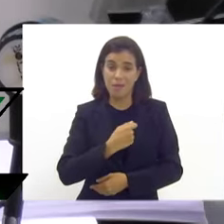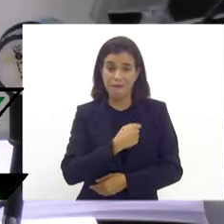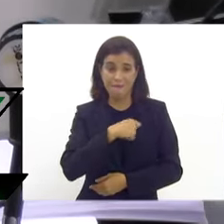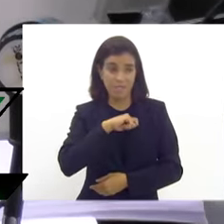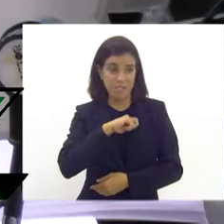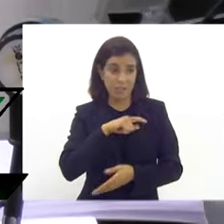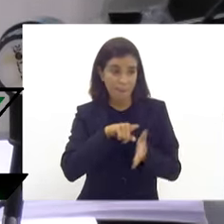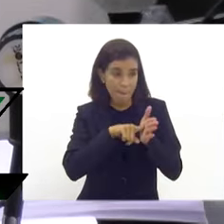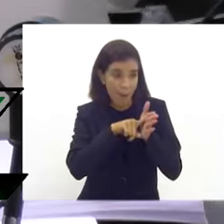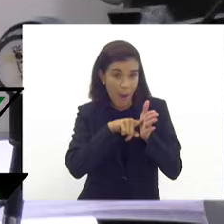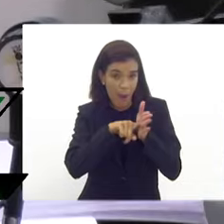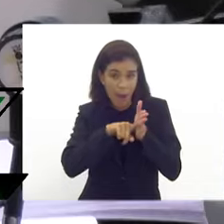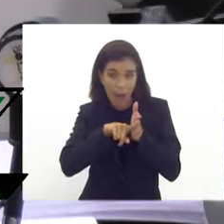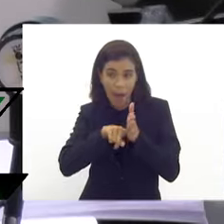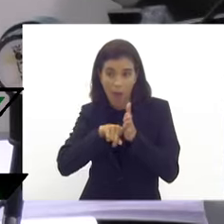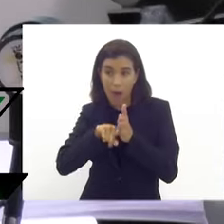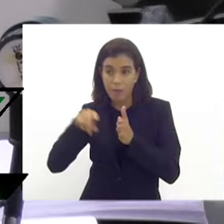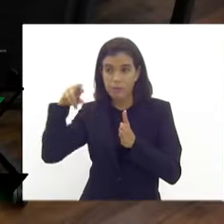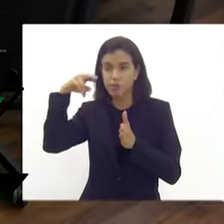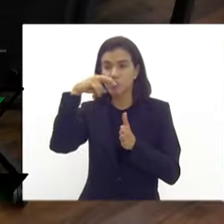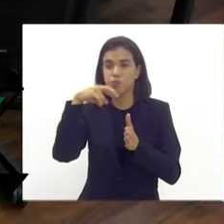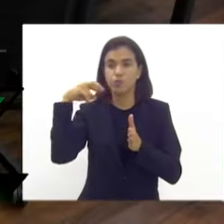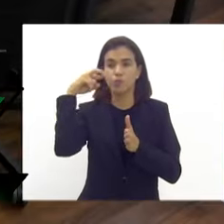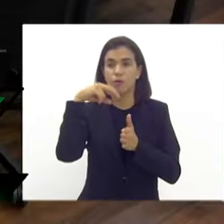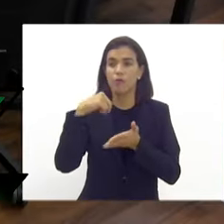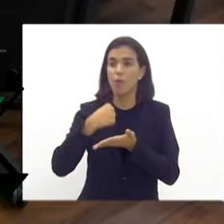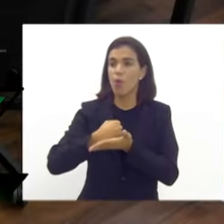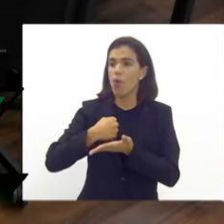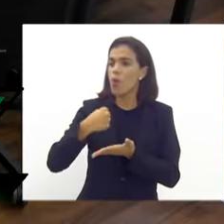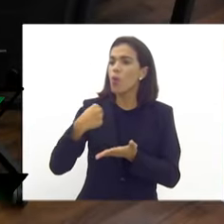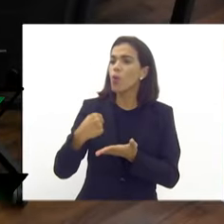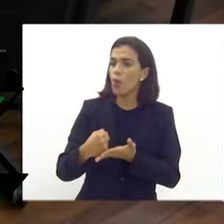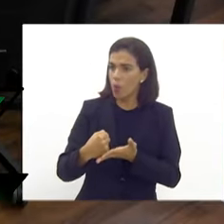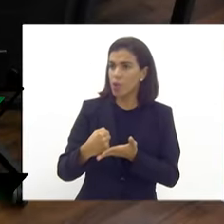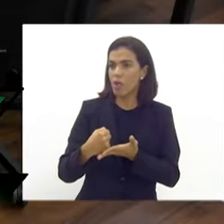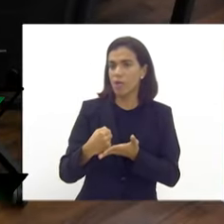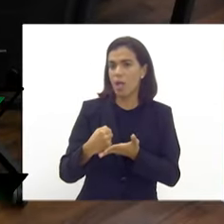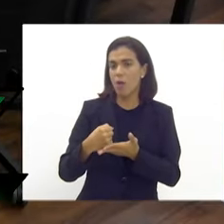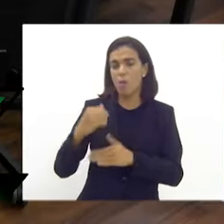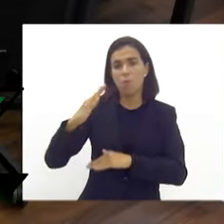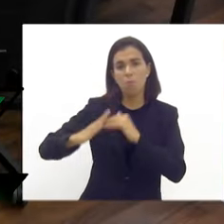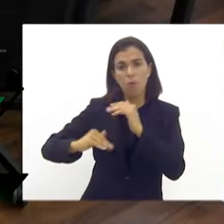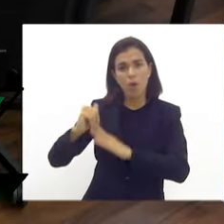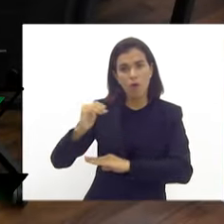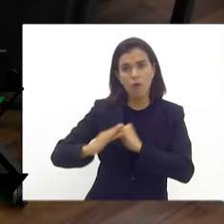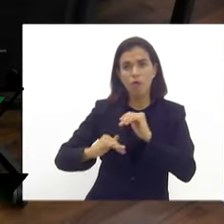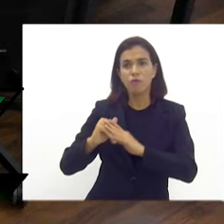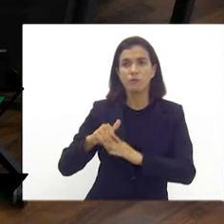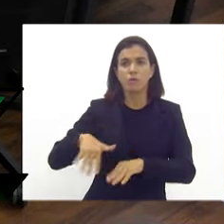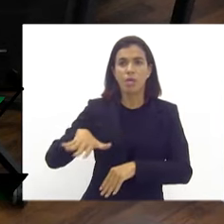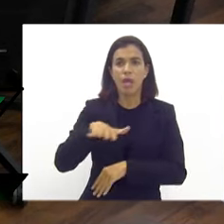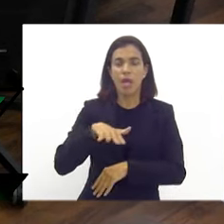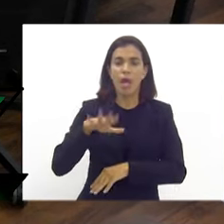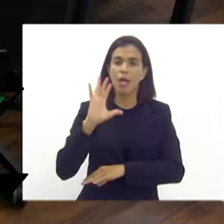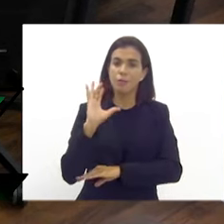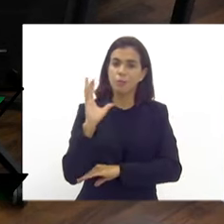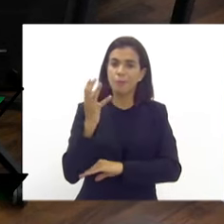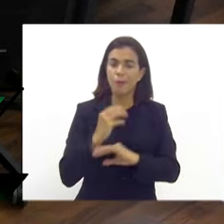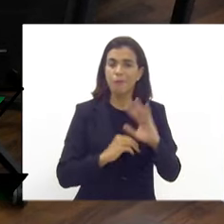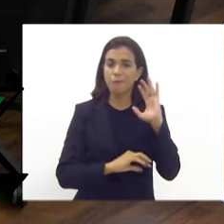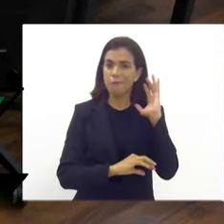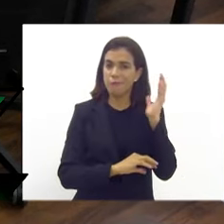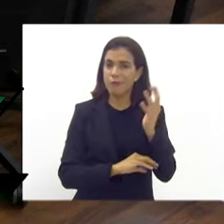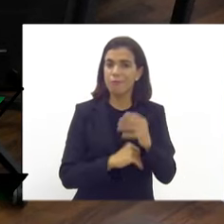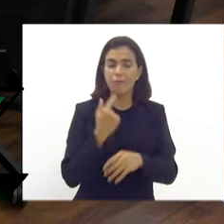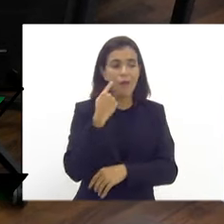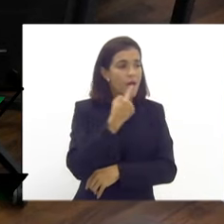imagens contratar como eu falei para vocês vamos contratar um um um não digo Um perito mas alguém da área do meio ambiente que tenha seja renomado para ver de